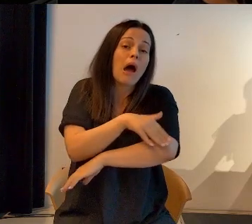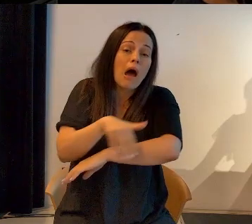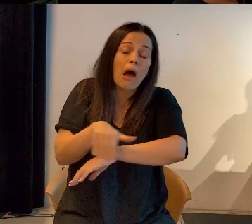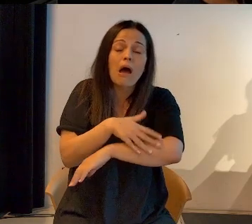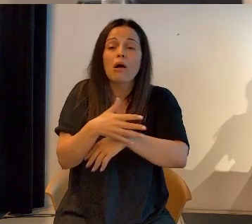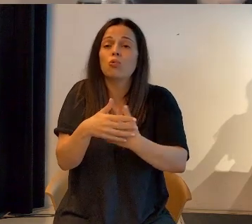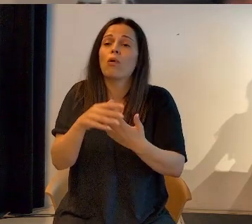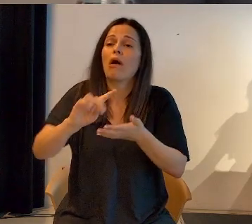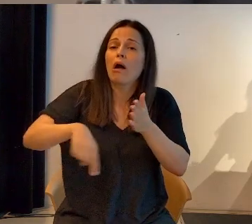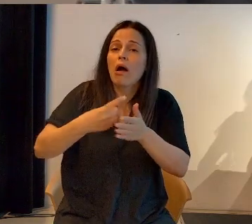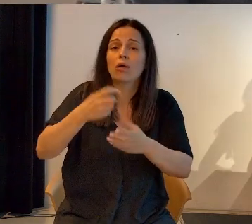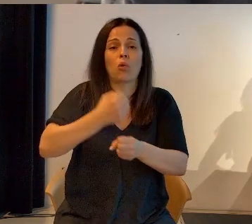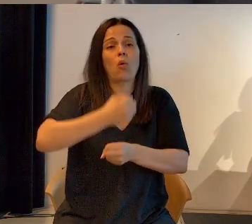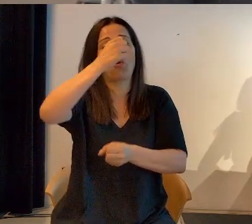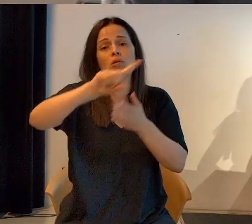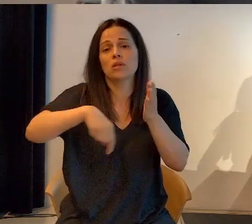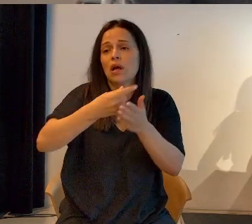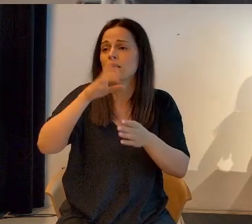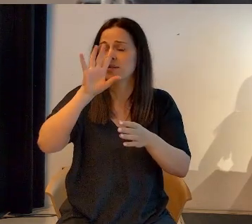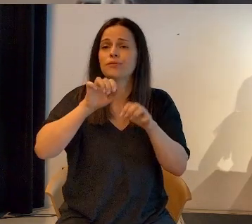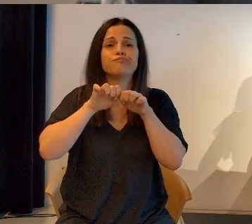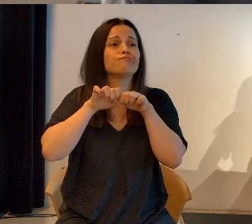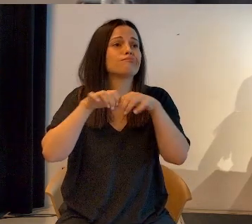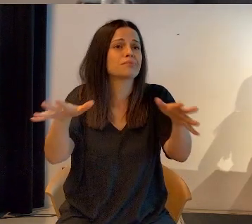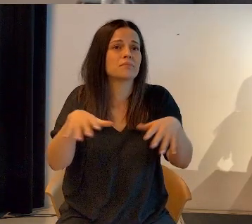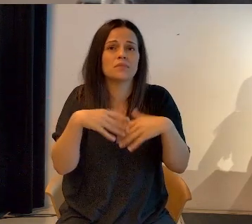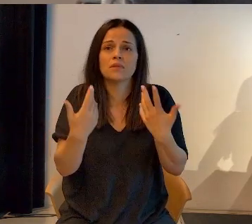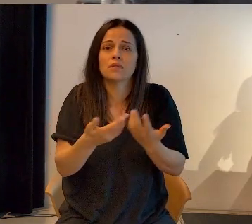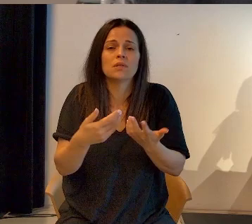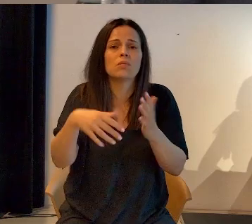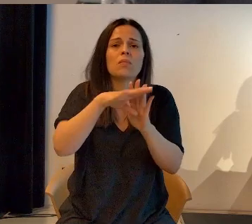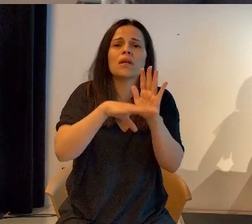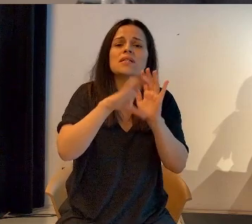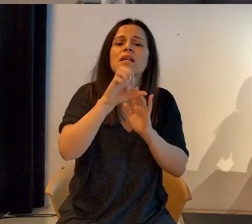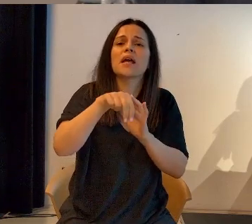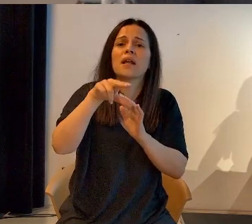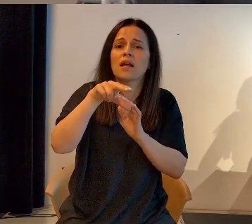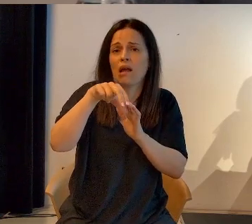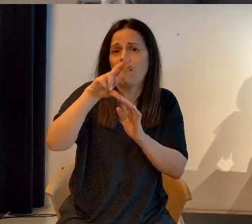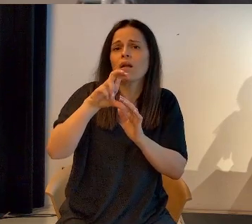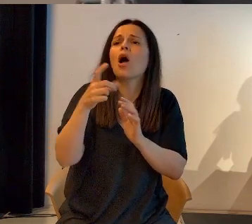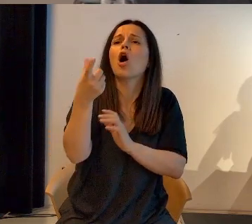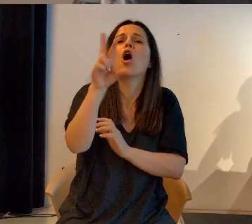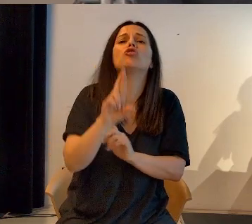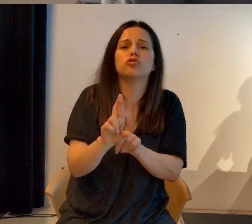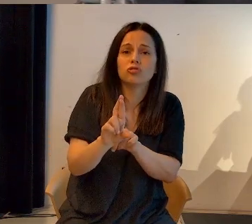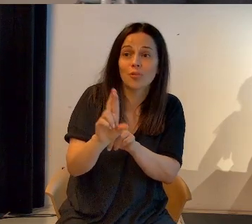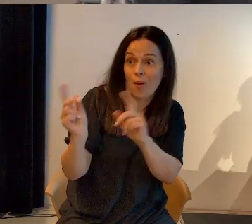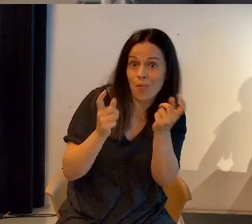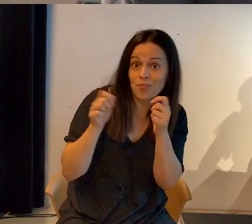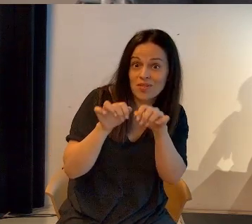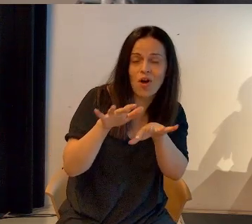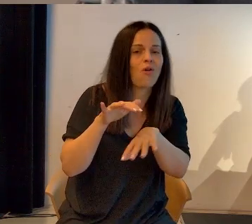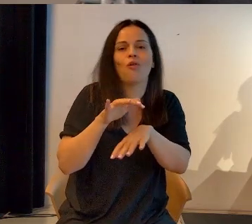sai, por exemplo, numa página ou numa edição da CNN, quanto é que isso custará? Só aquela promoção que a Águeda